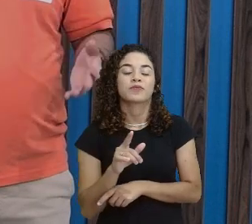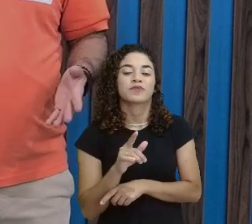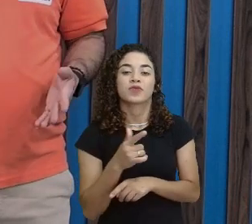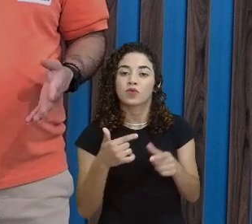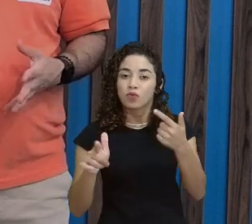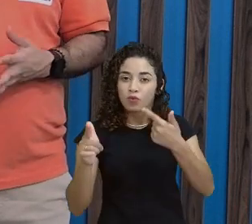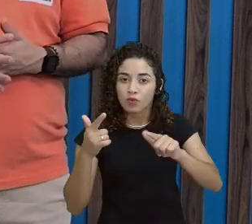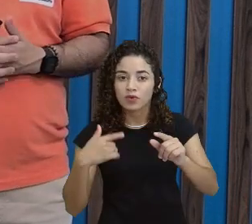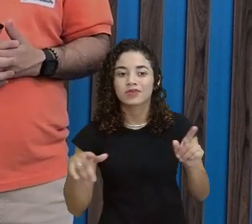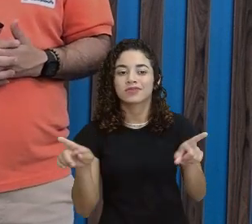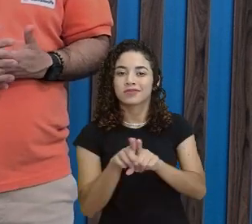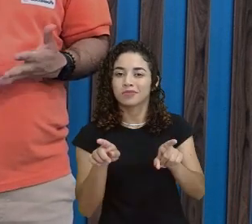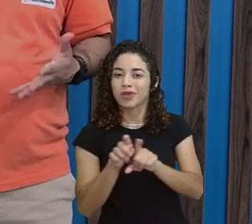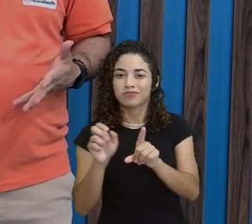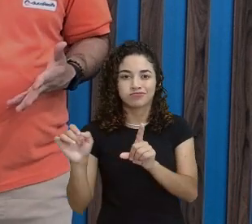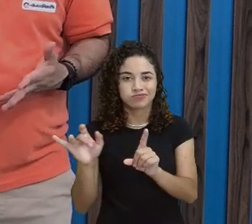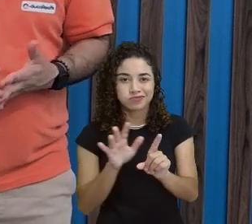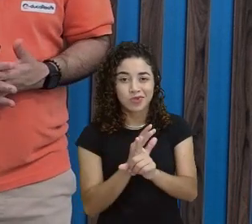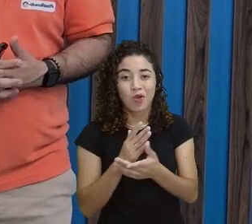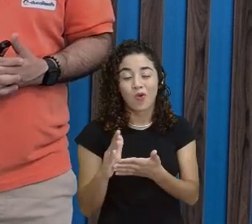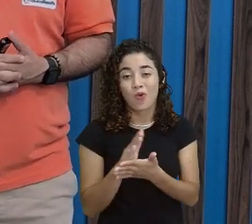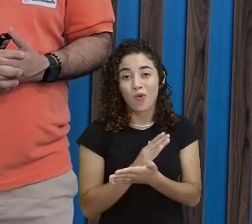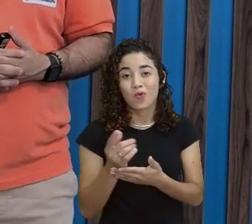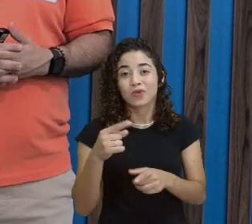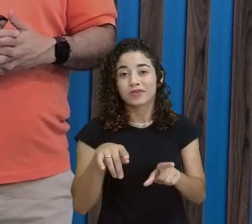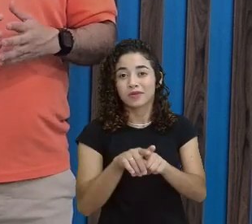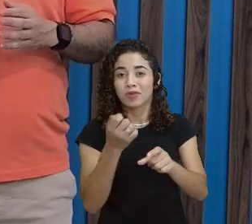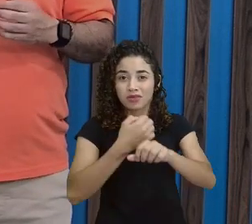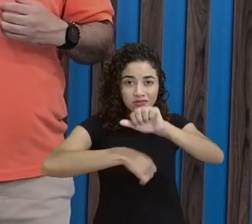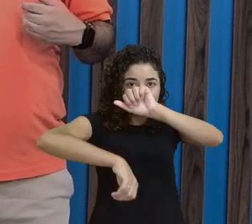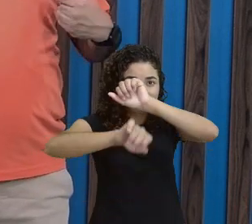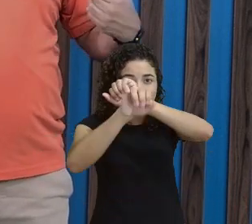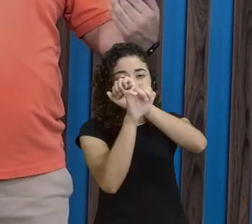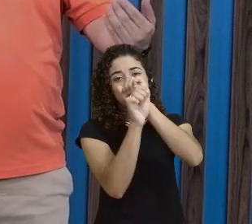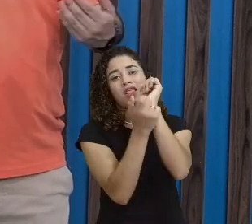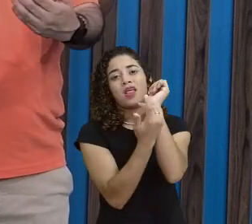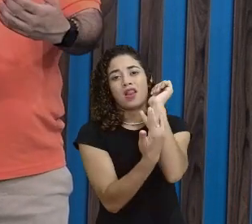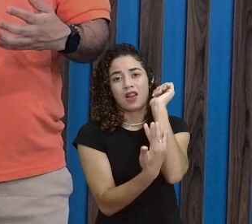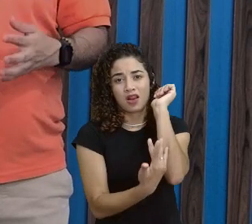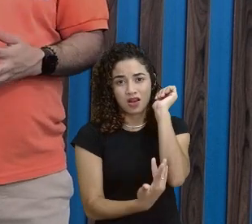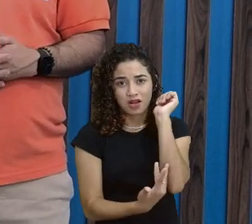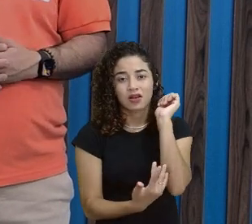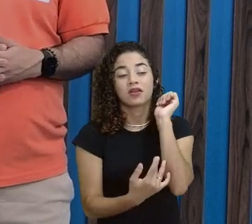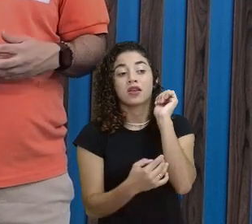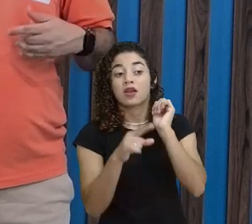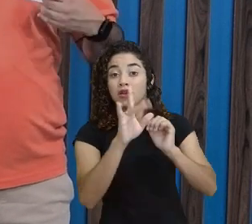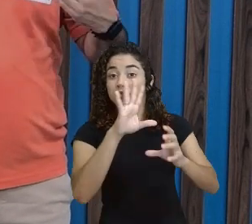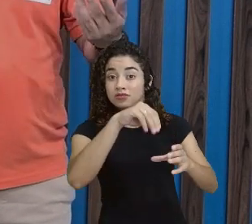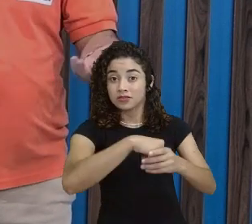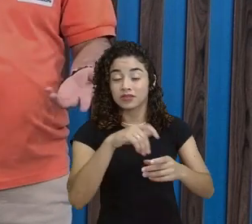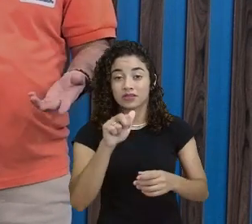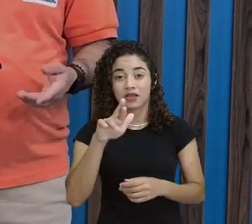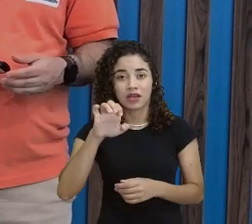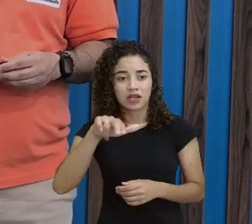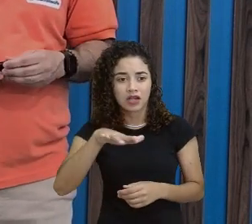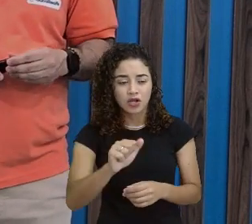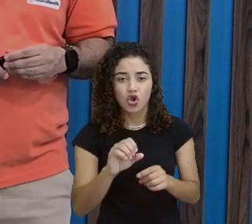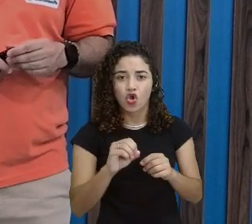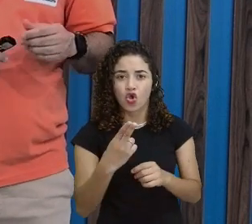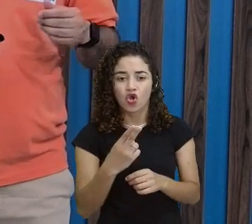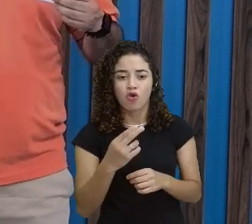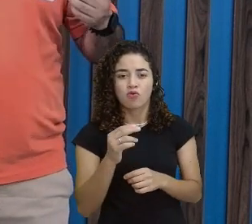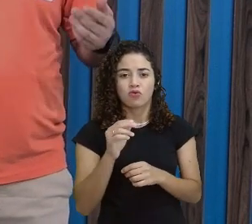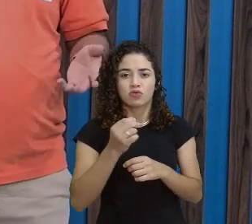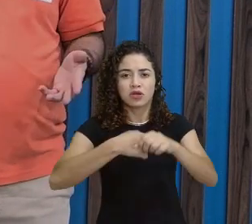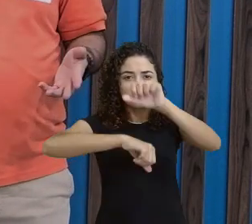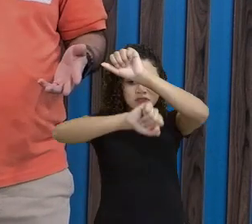muitos deles inclusive eram crucificados, né, para ali nas arenas ou queimados vivos ali, né.